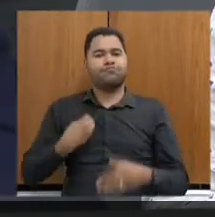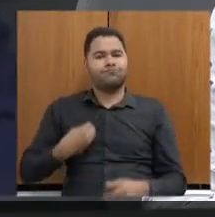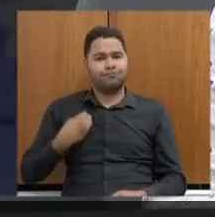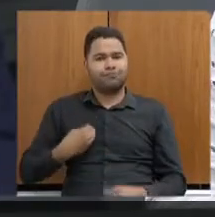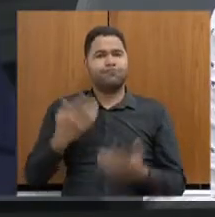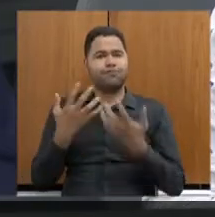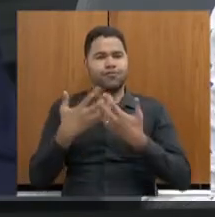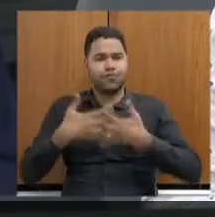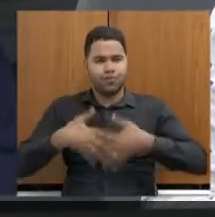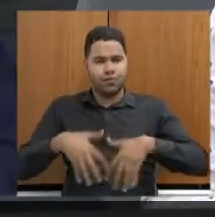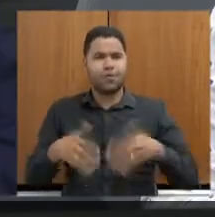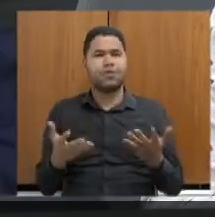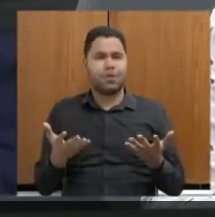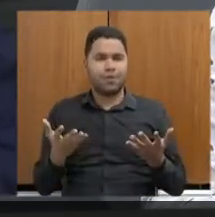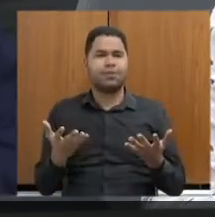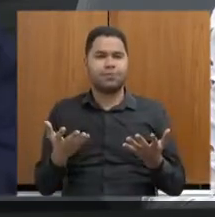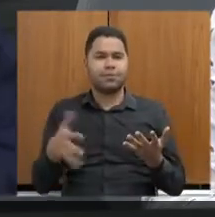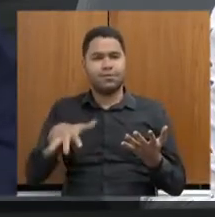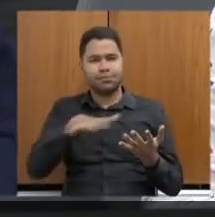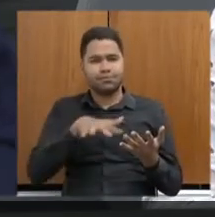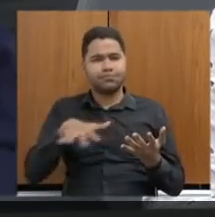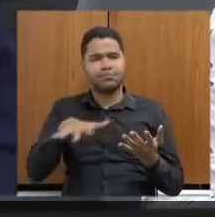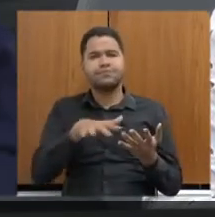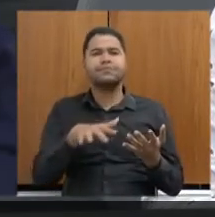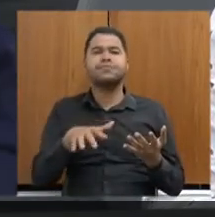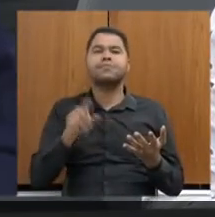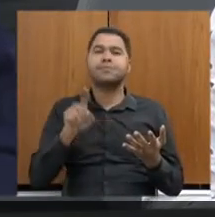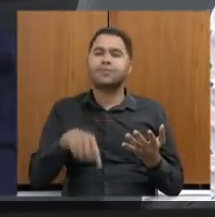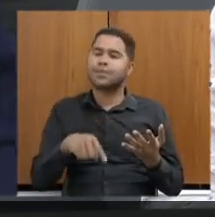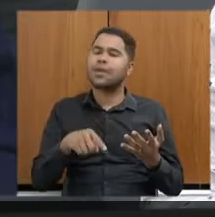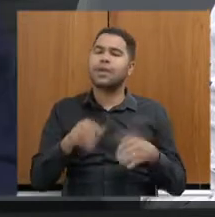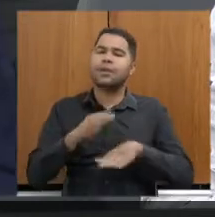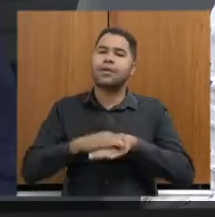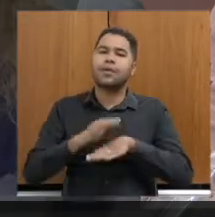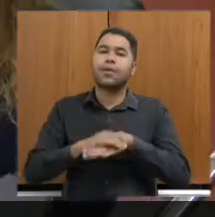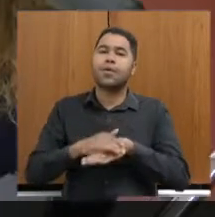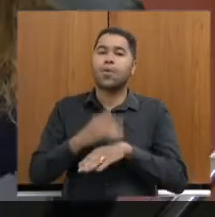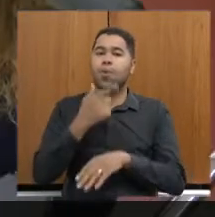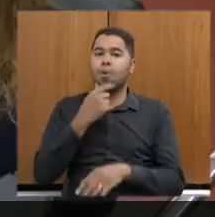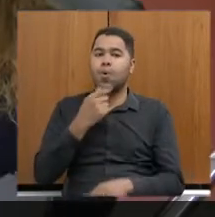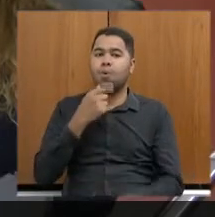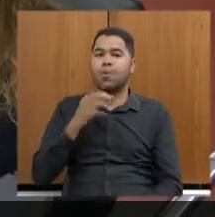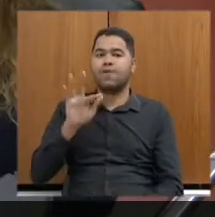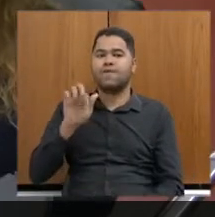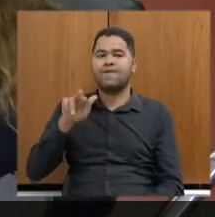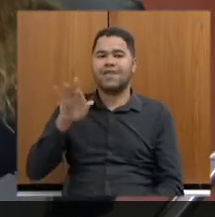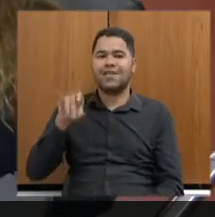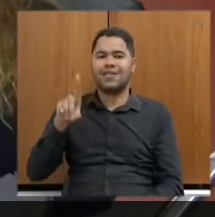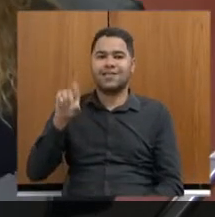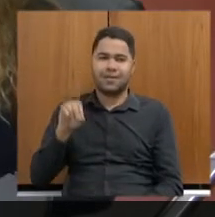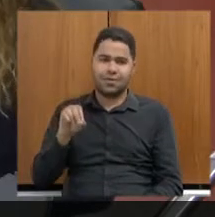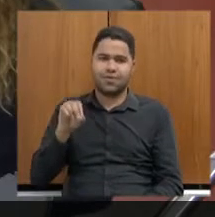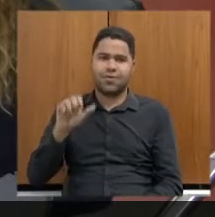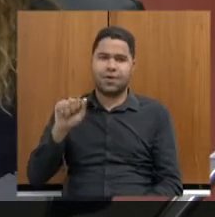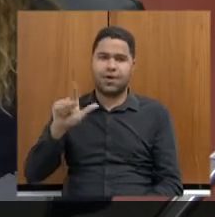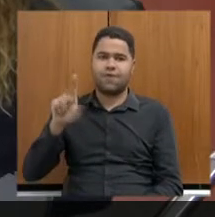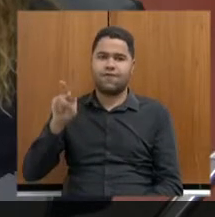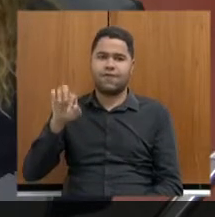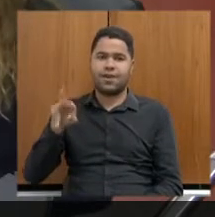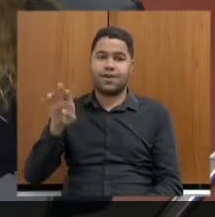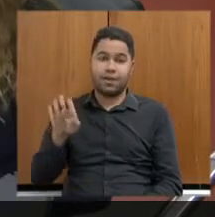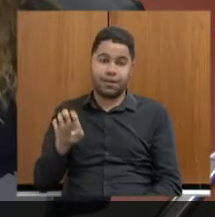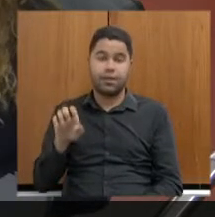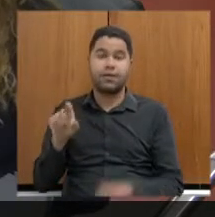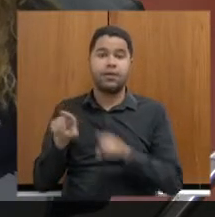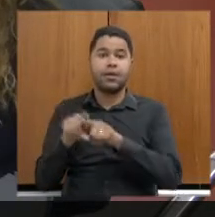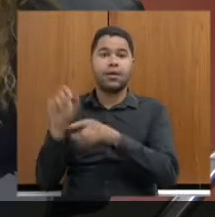trabalhando bem toda nossa região lá na nossa Santa Casa dirigida também pelo Fernando Alvarenga e toda aquela equipe as